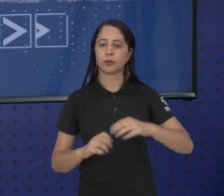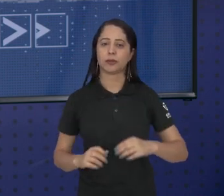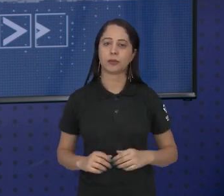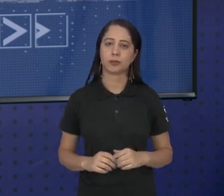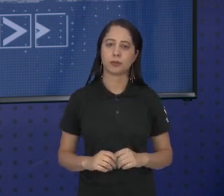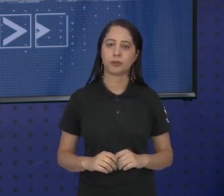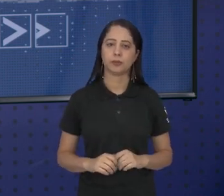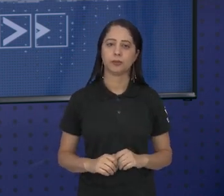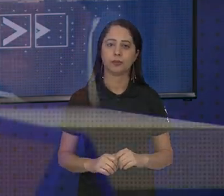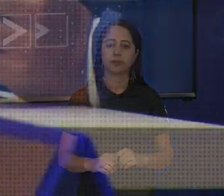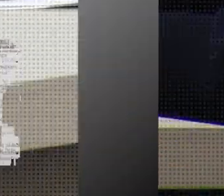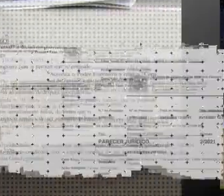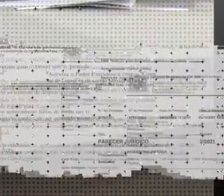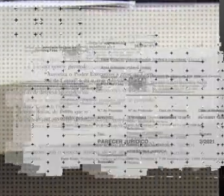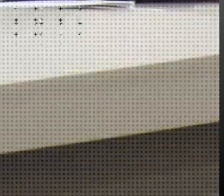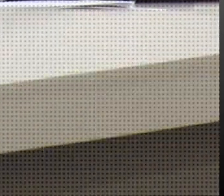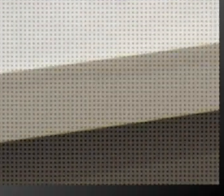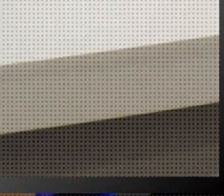e Comerciantes